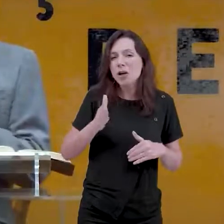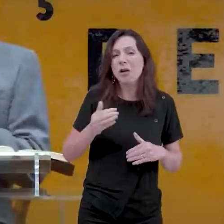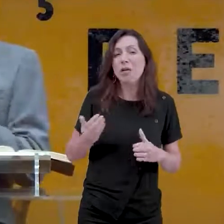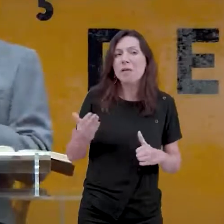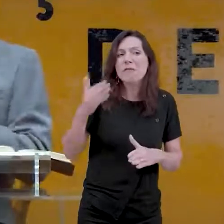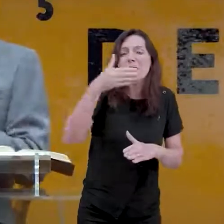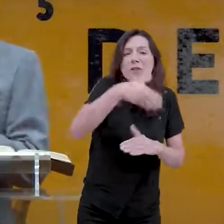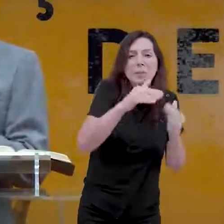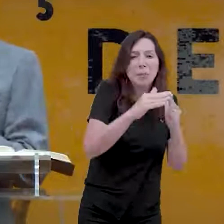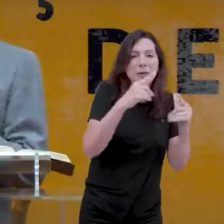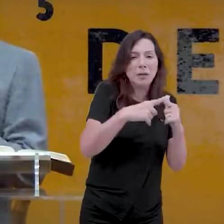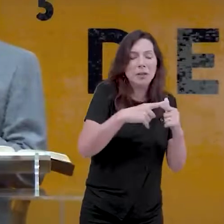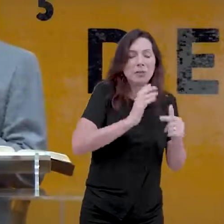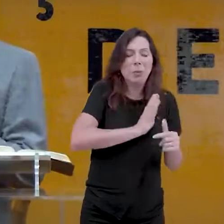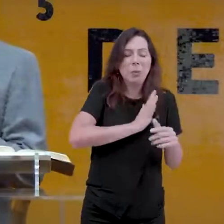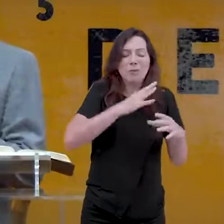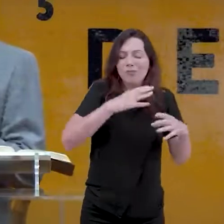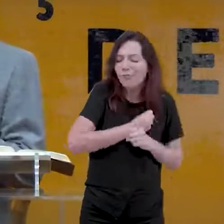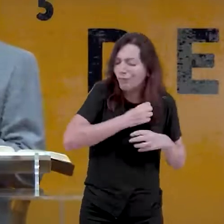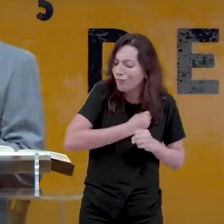Eu queria ficar numa caverna.